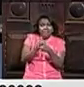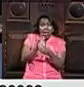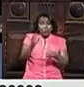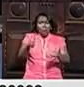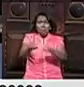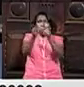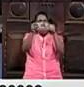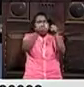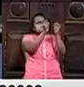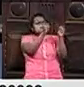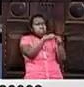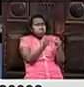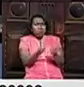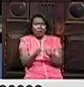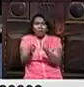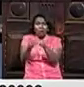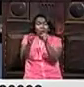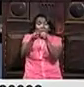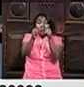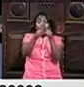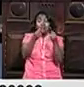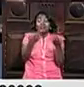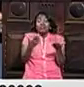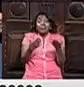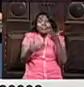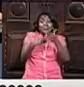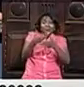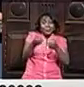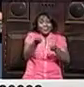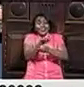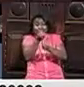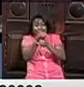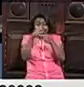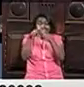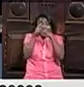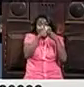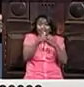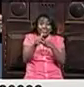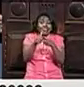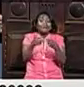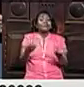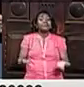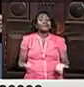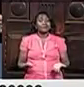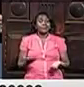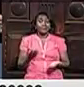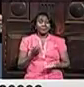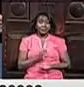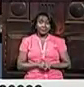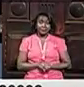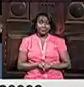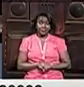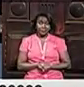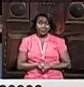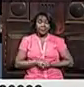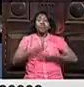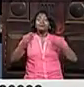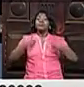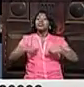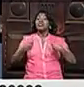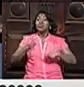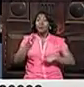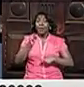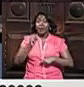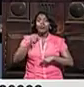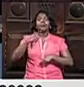depredado e, para a recuperação, ainda é necessário o